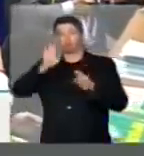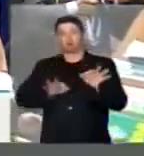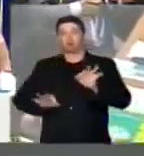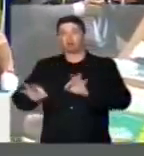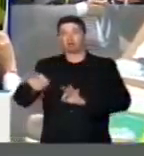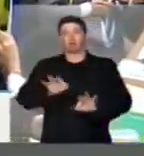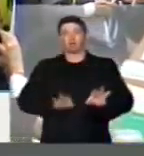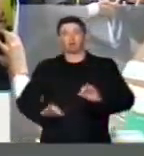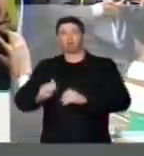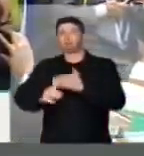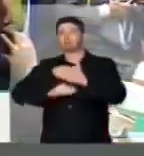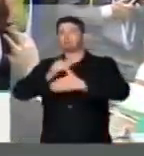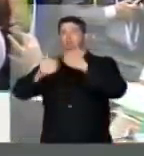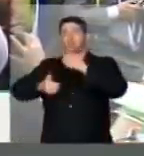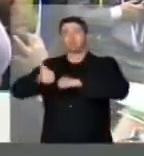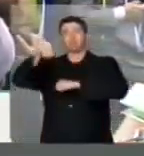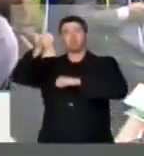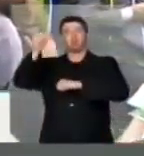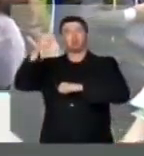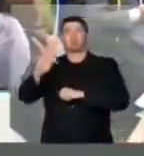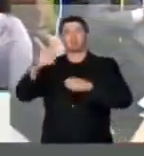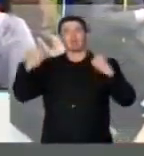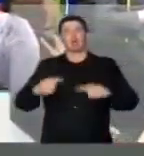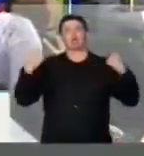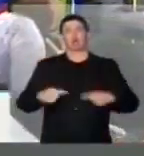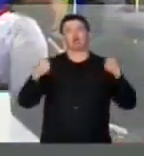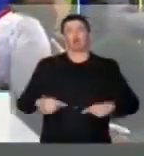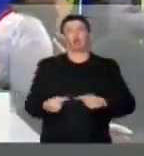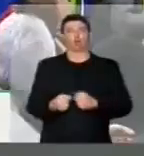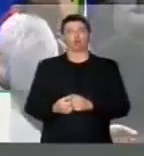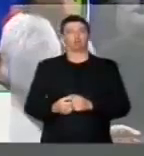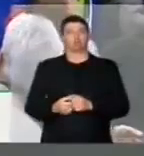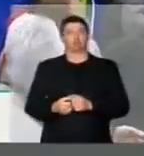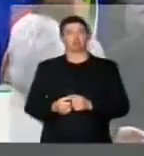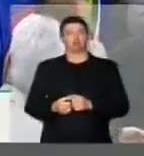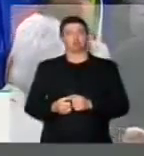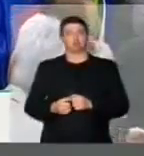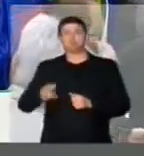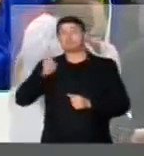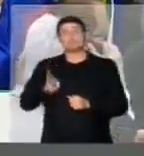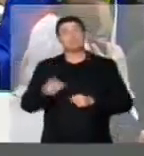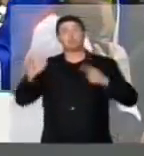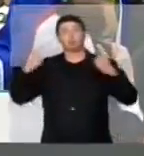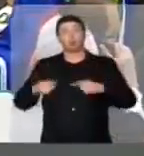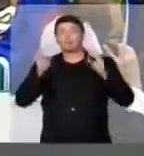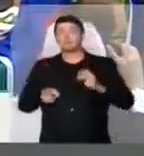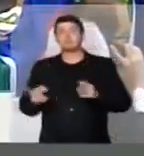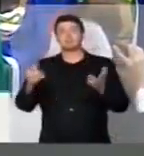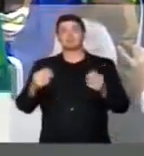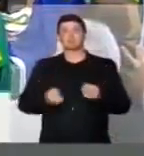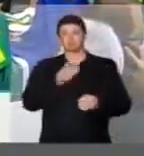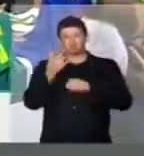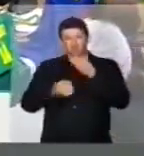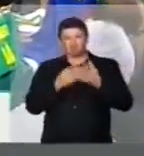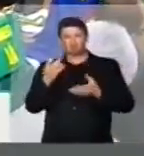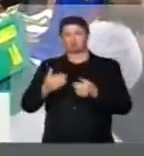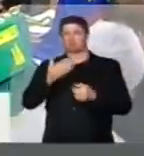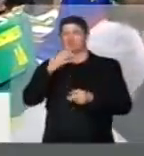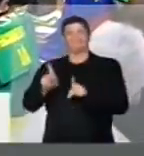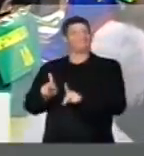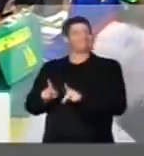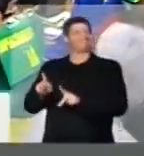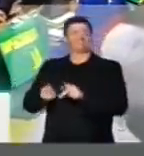desorganização econômica do país. É a crise que nós estamos vivendo, com mais de 100 mil empresas que fecharam as portas,